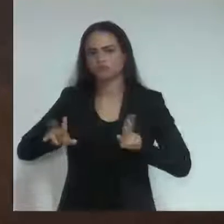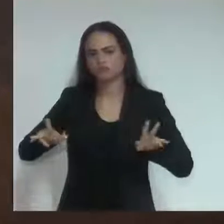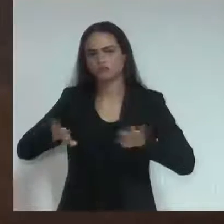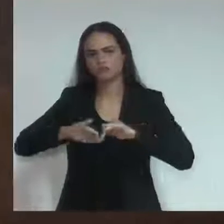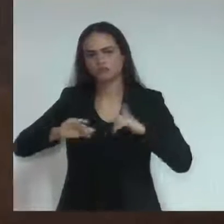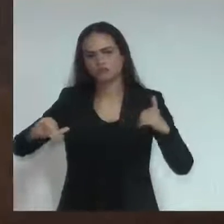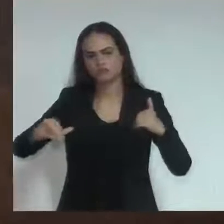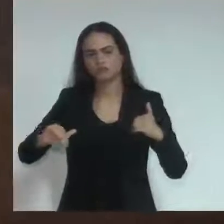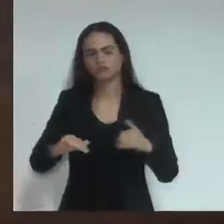mesma sessão.